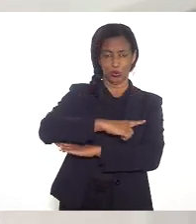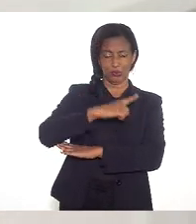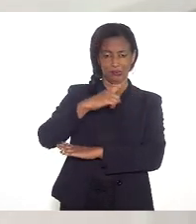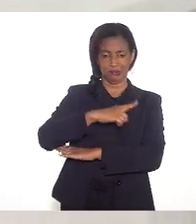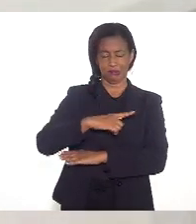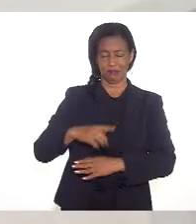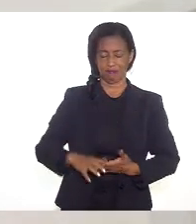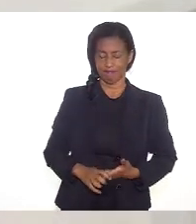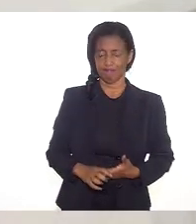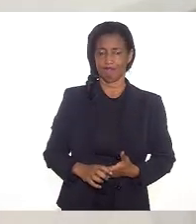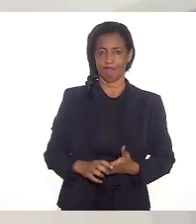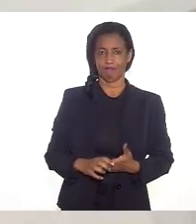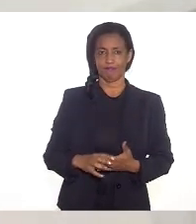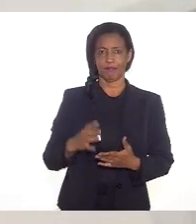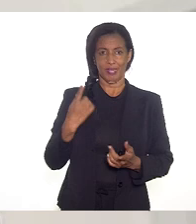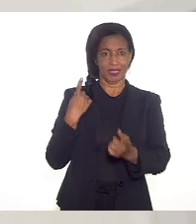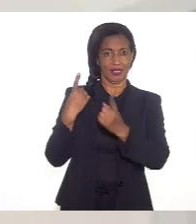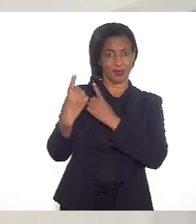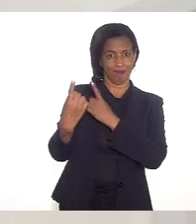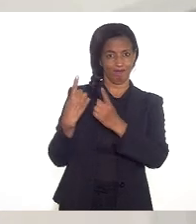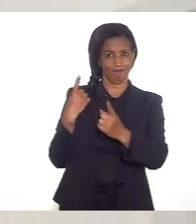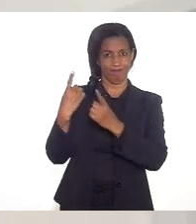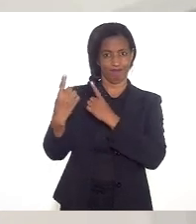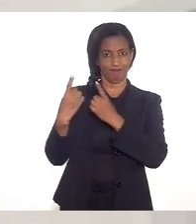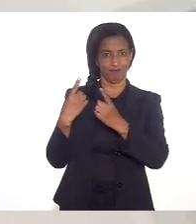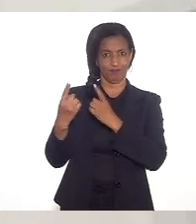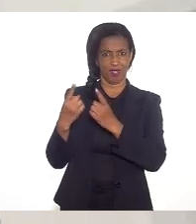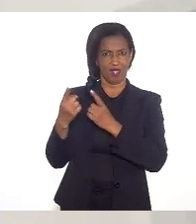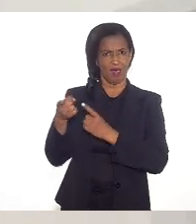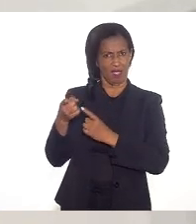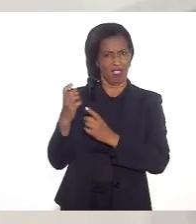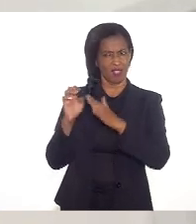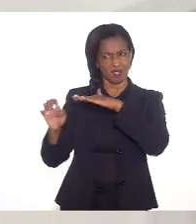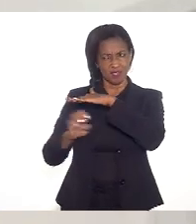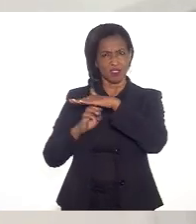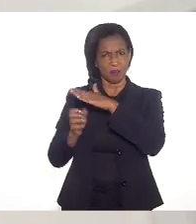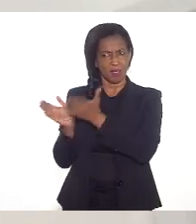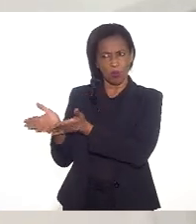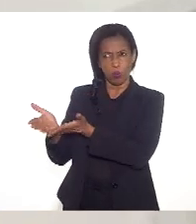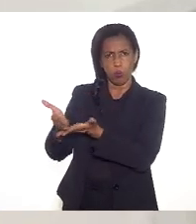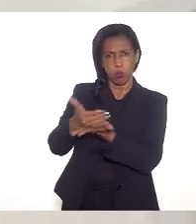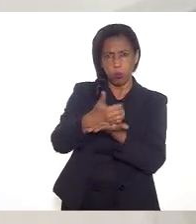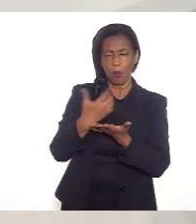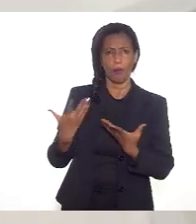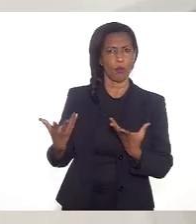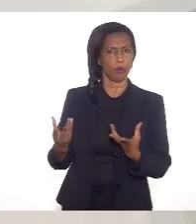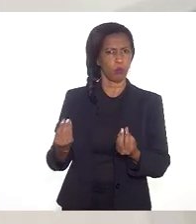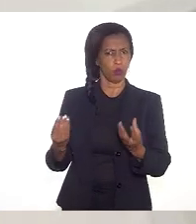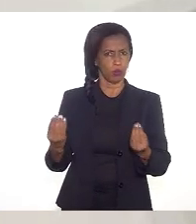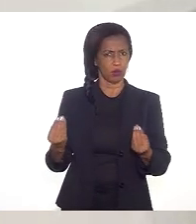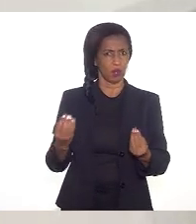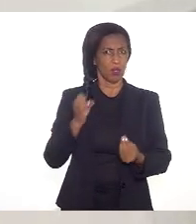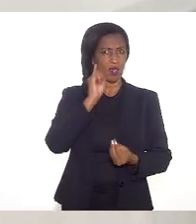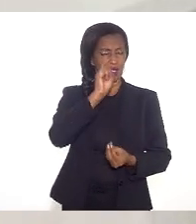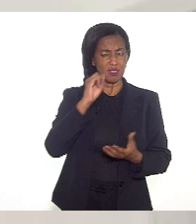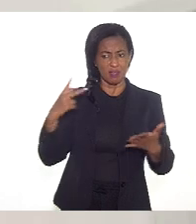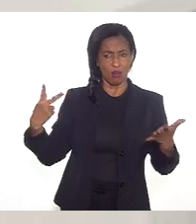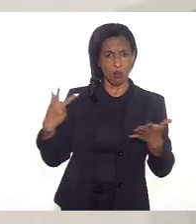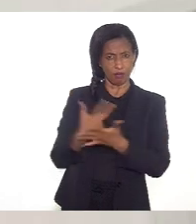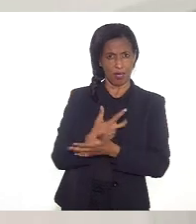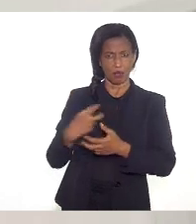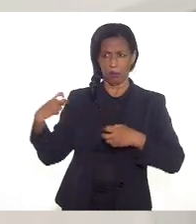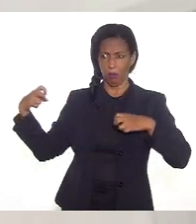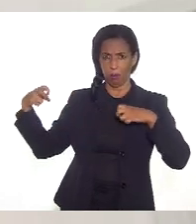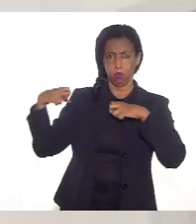são mais rodovias federais. Essas empresas arrecadam muito para isso, entendeu? Então, se acontece um